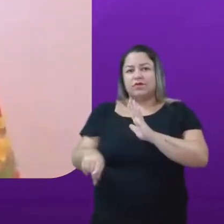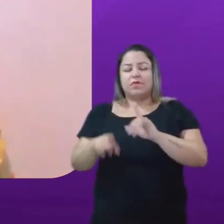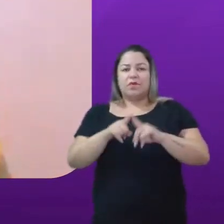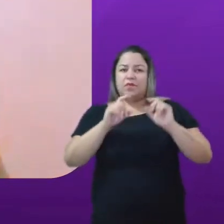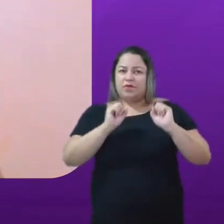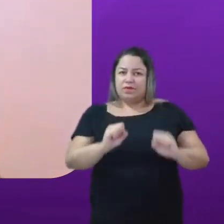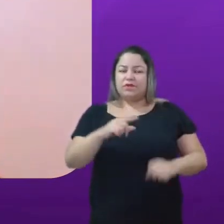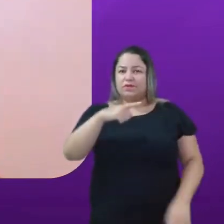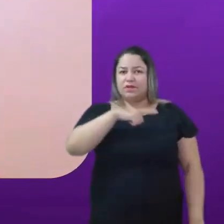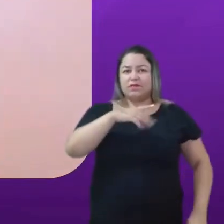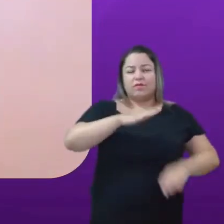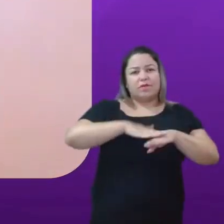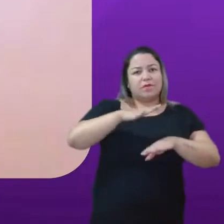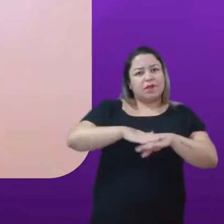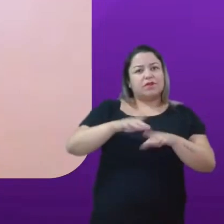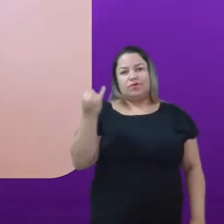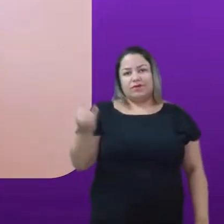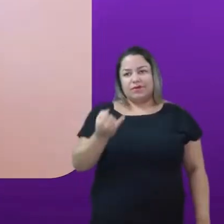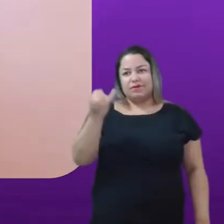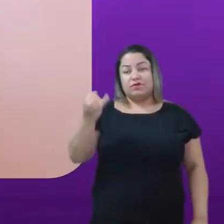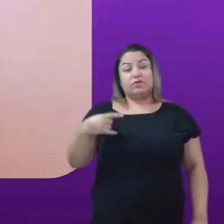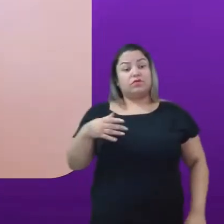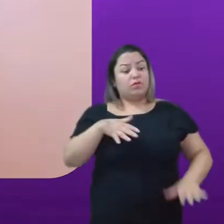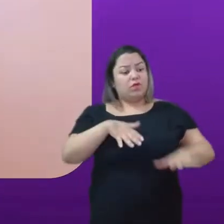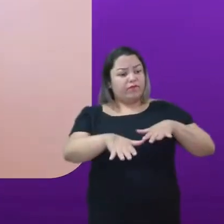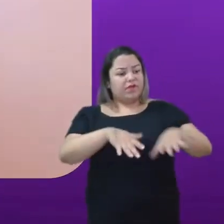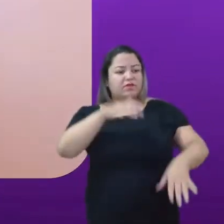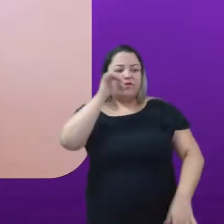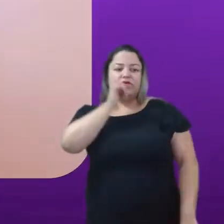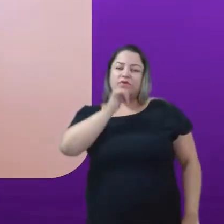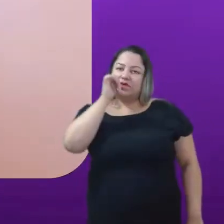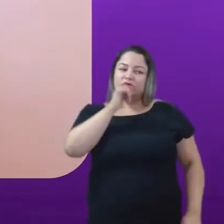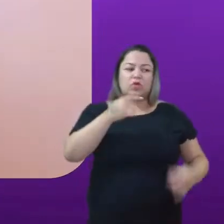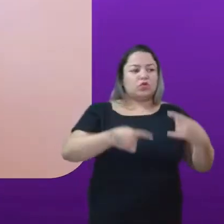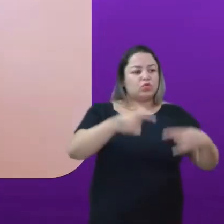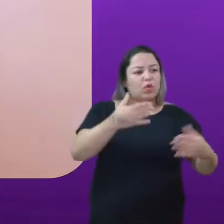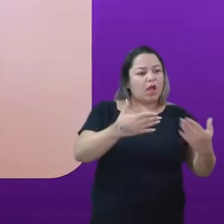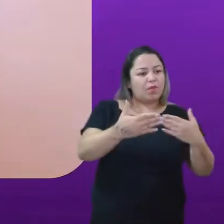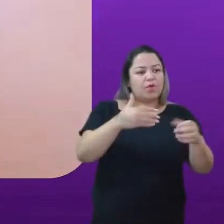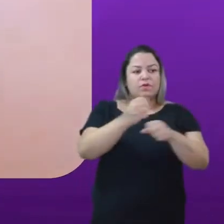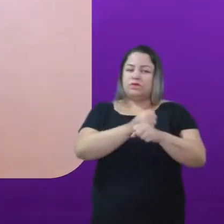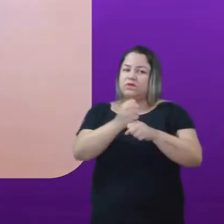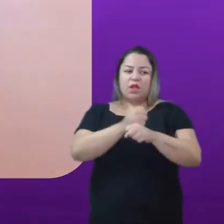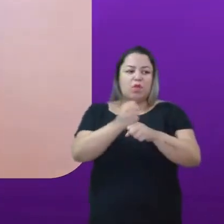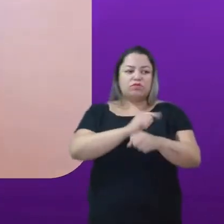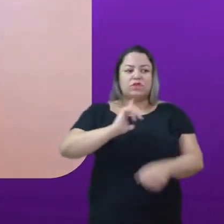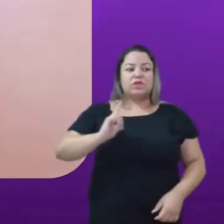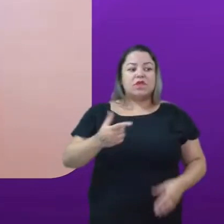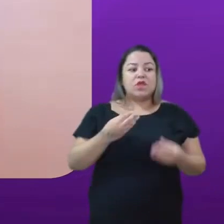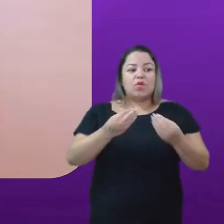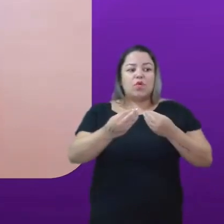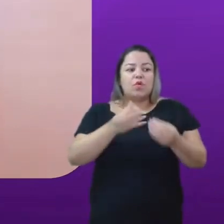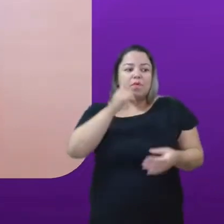poderem ter cada vez mais as suas independências. No movimento feminista, a gente já discute há muito tempo que não tem como as mulheres